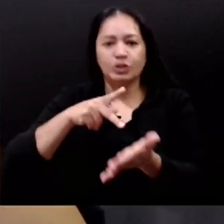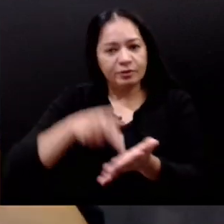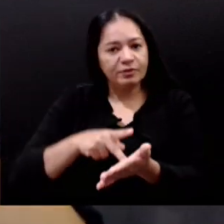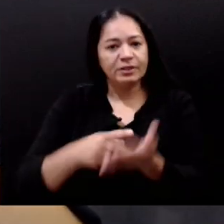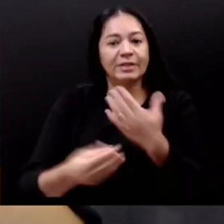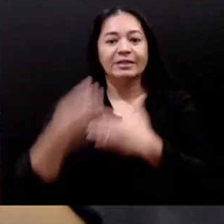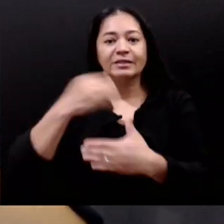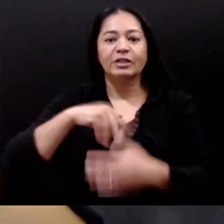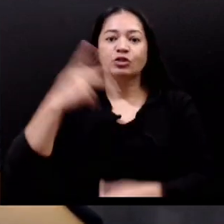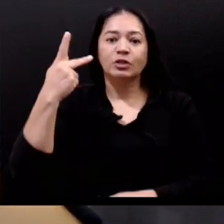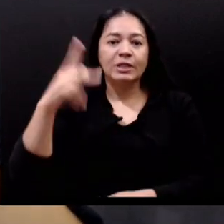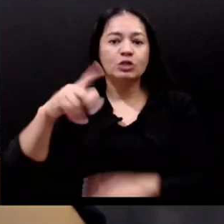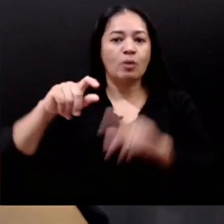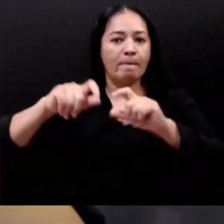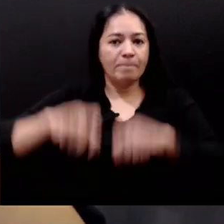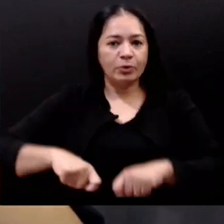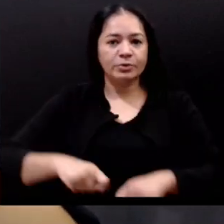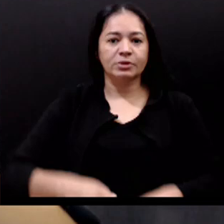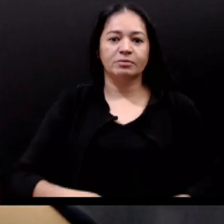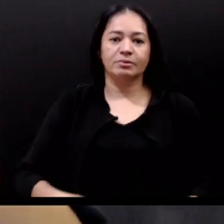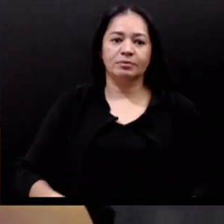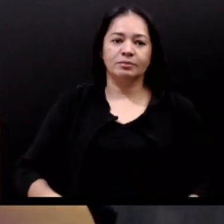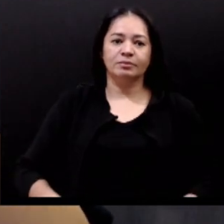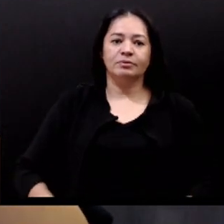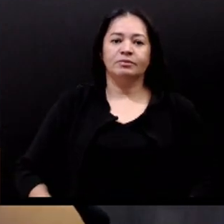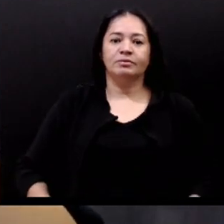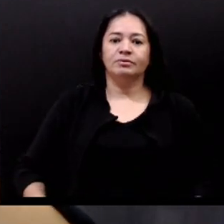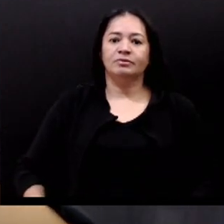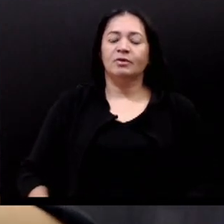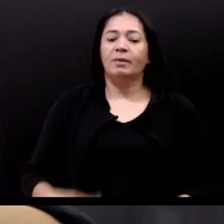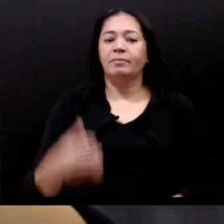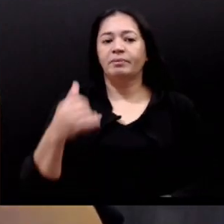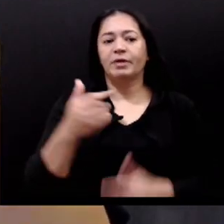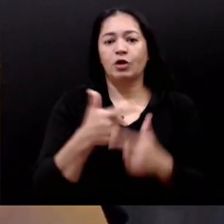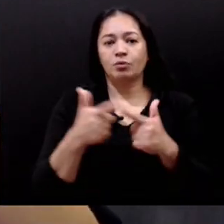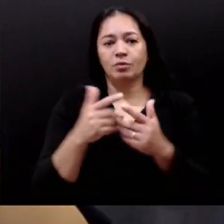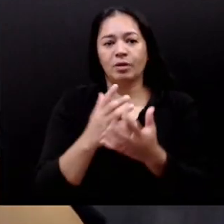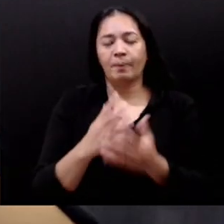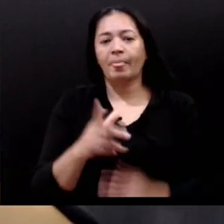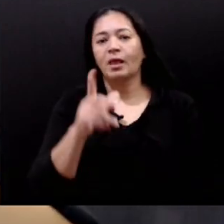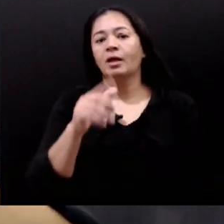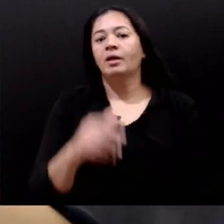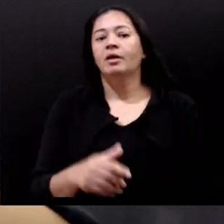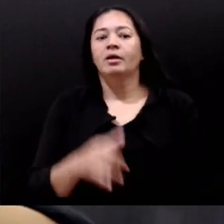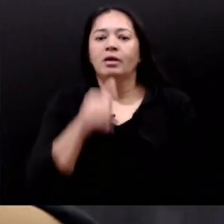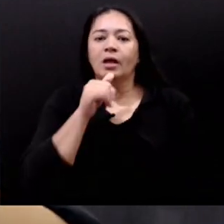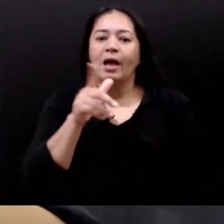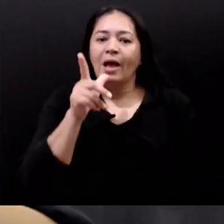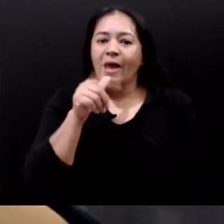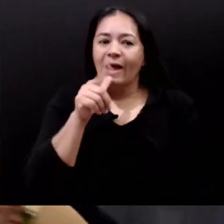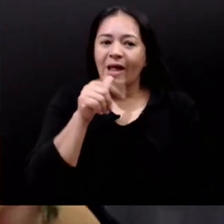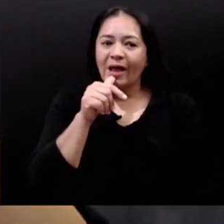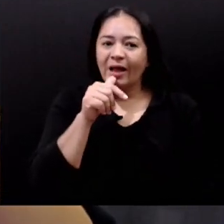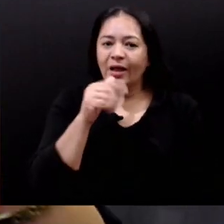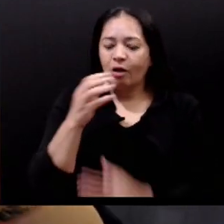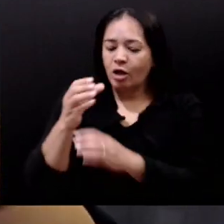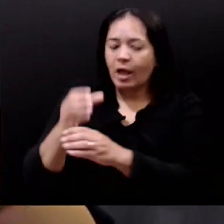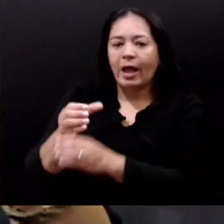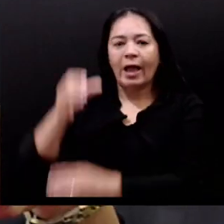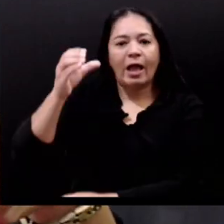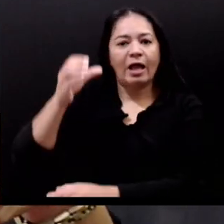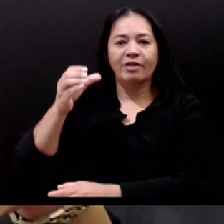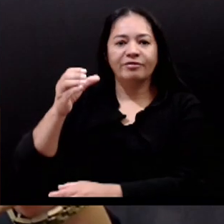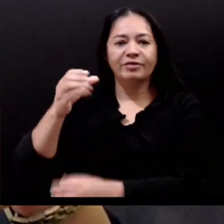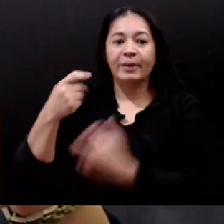condições, para sanar esses problemas. Para água, por exemplo, cara, Uhum. garrafinha, a garrafinha ela tem que estar